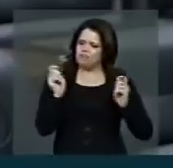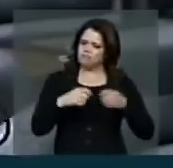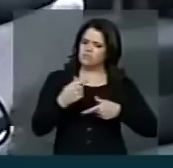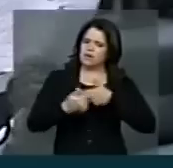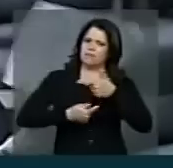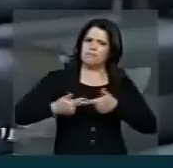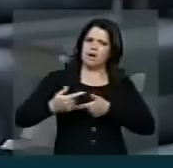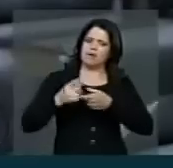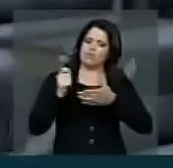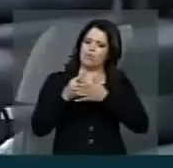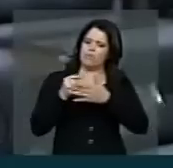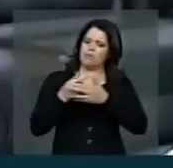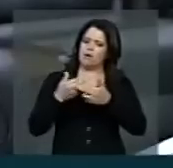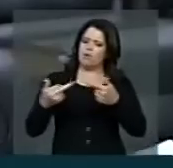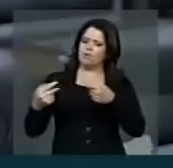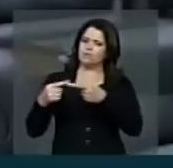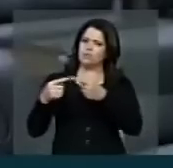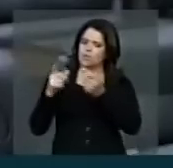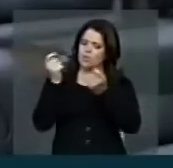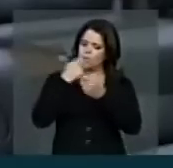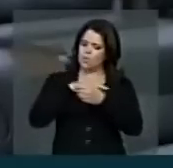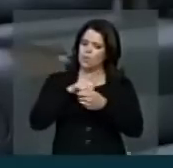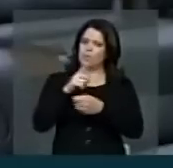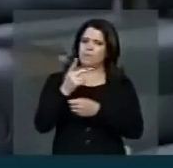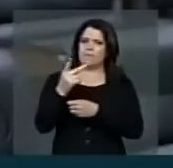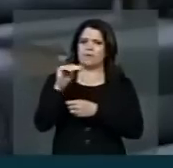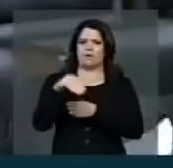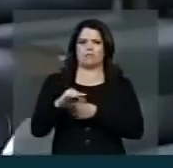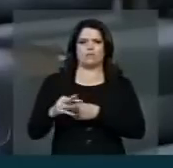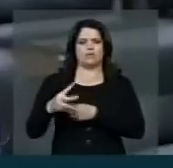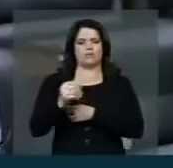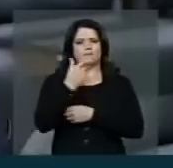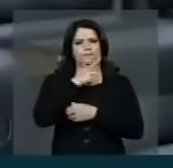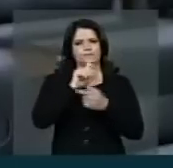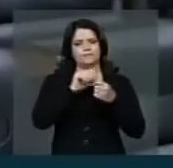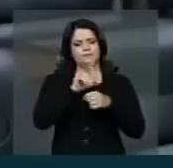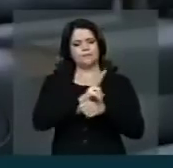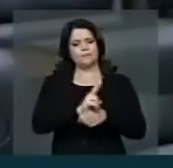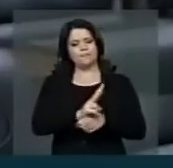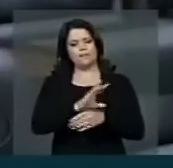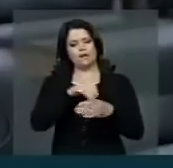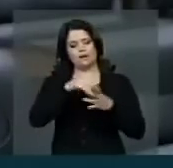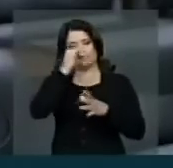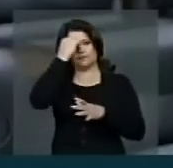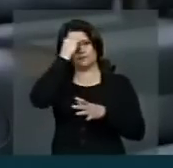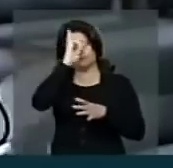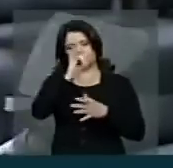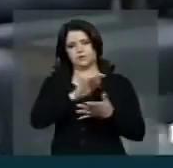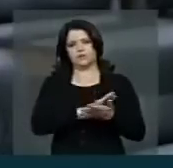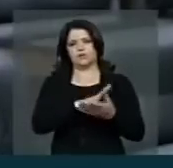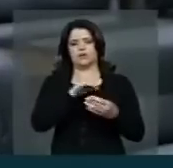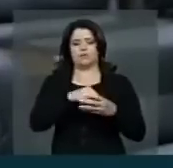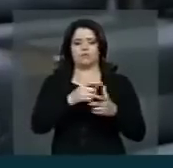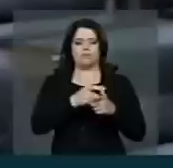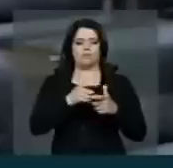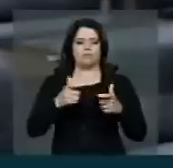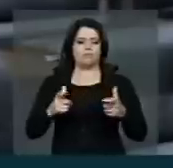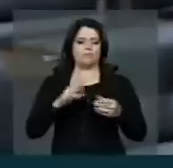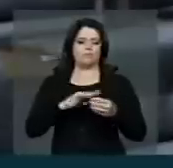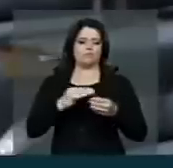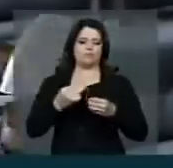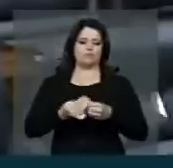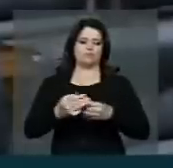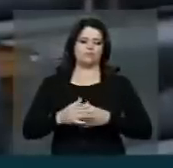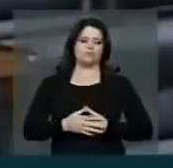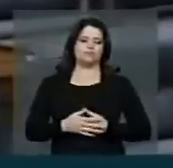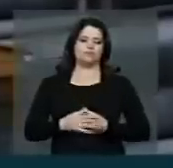que tenha um contingente de policiais militares que faz a segurança preventiva no maior número dos municípios.